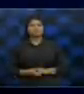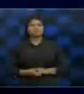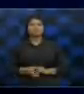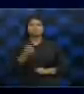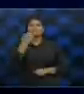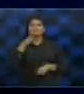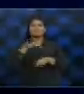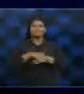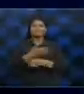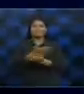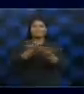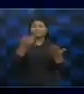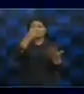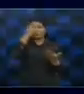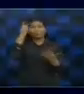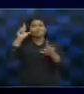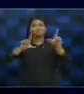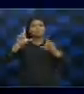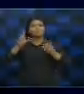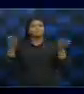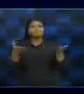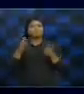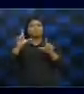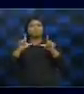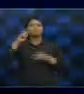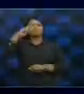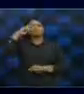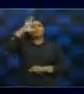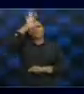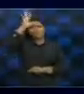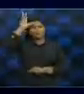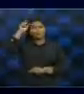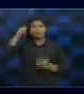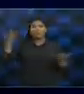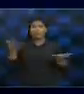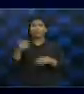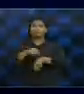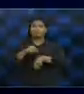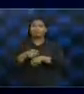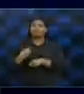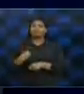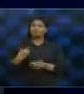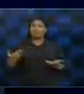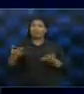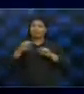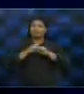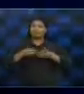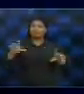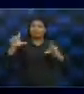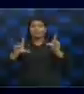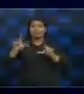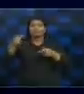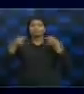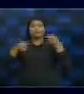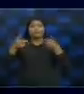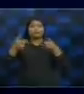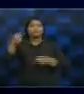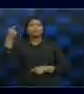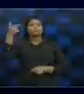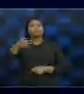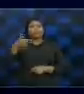Boa noite, telespectadores da Band Amazonas. Estamos ao vivo a partir de agora para o debate de segundo turno dos